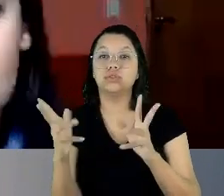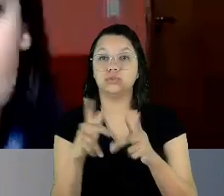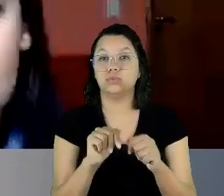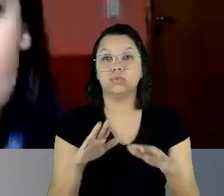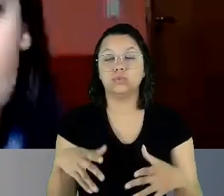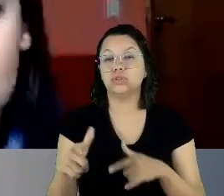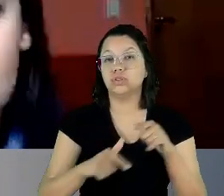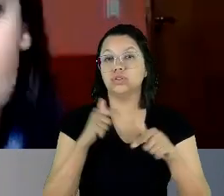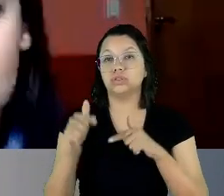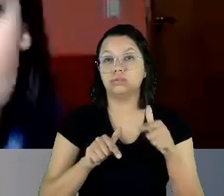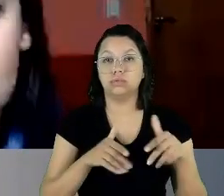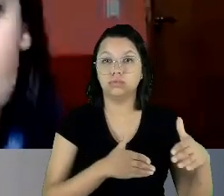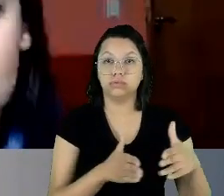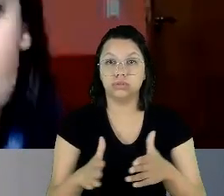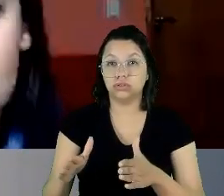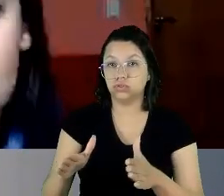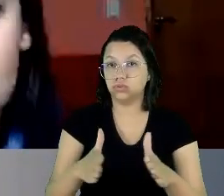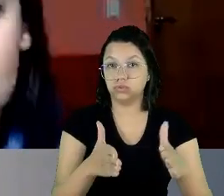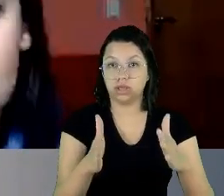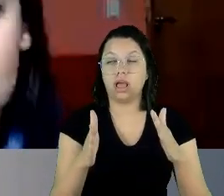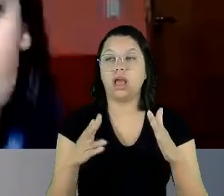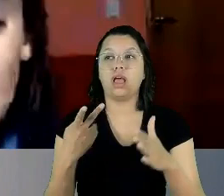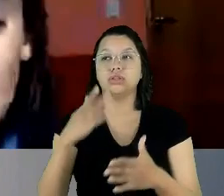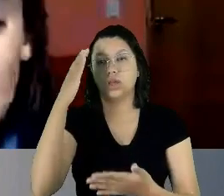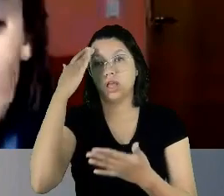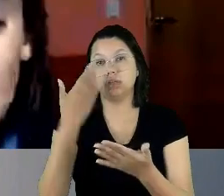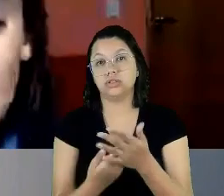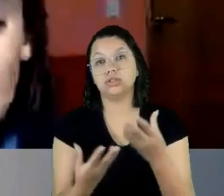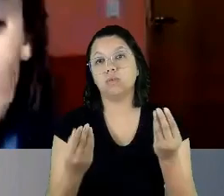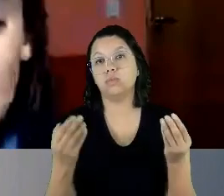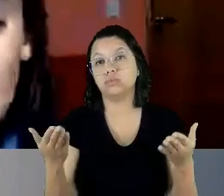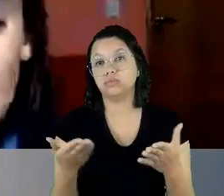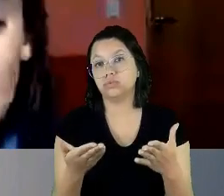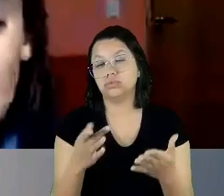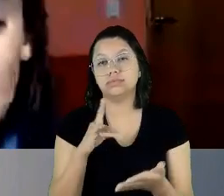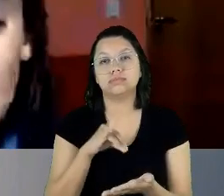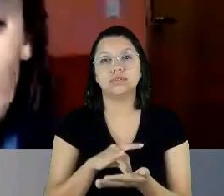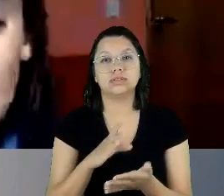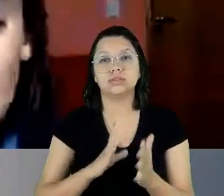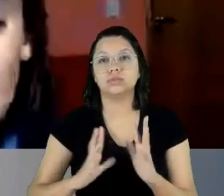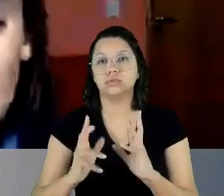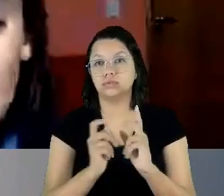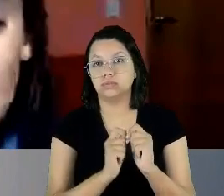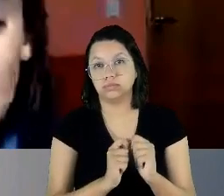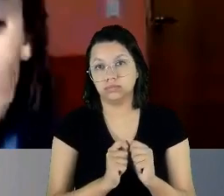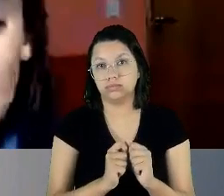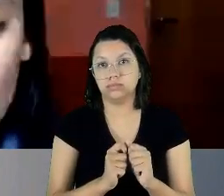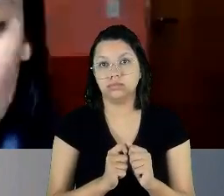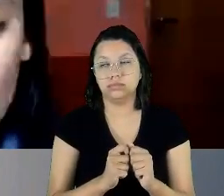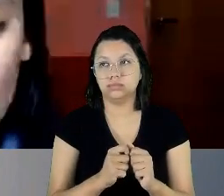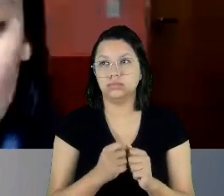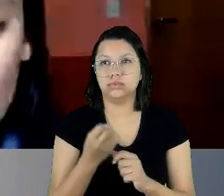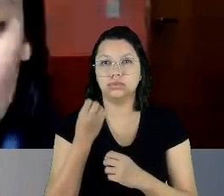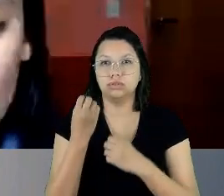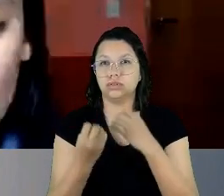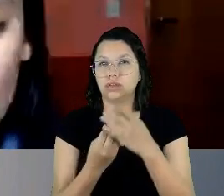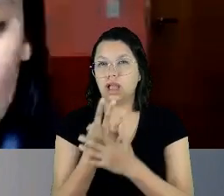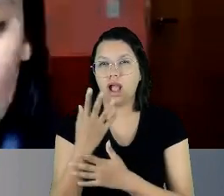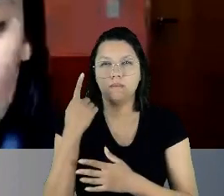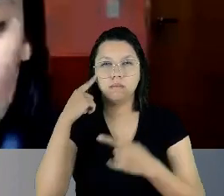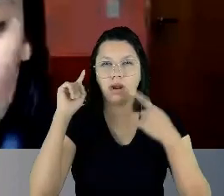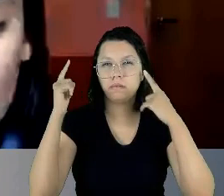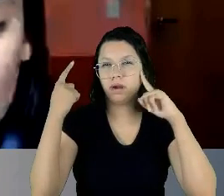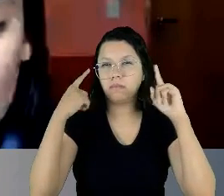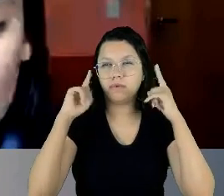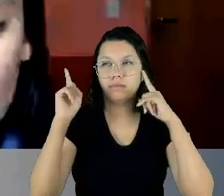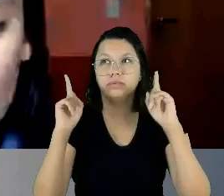trabalhou na jornada, a gente acredita muito nisso, né? Na verdade, todo mundo é criativo